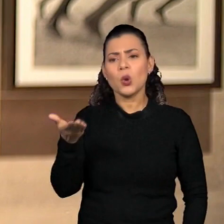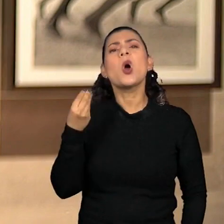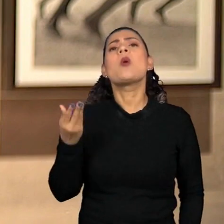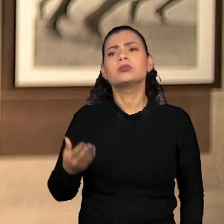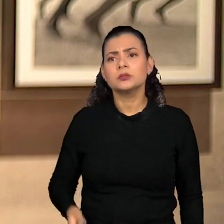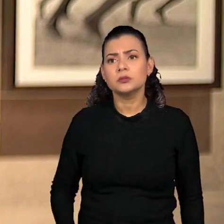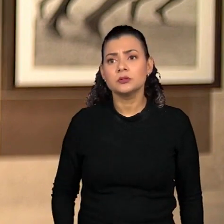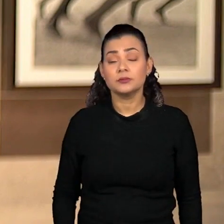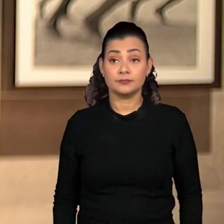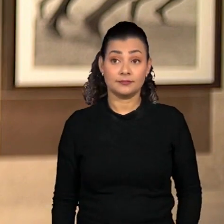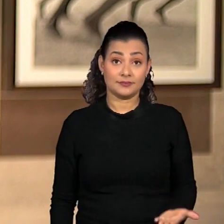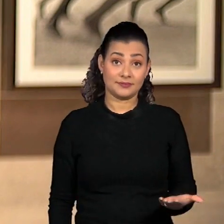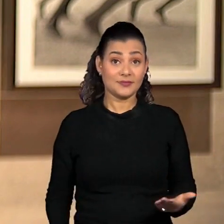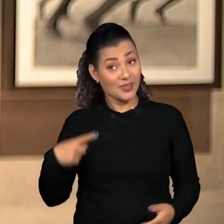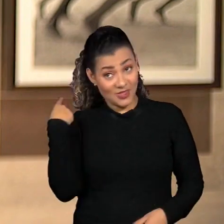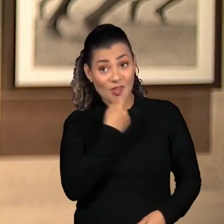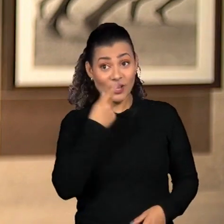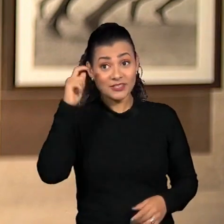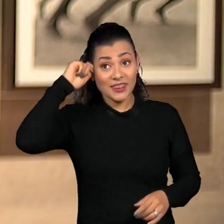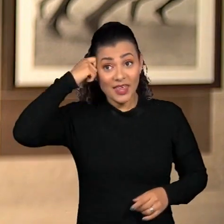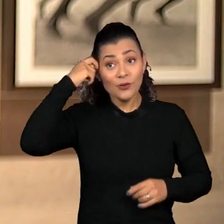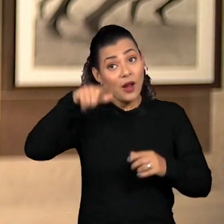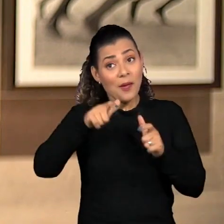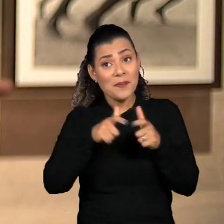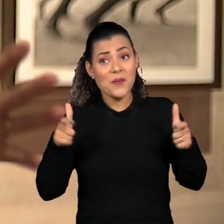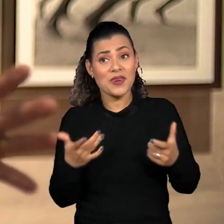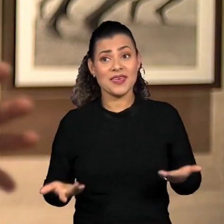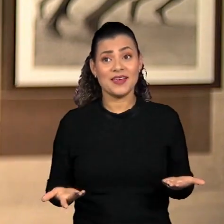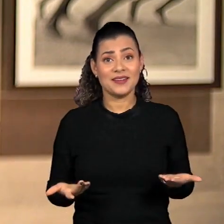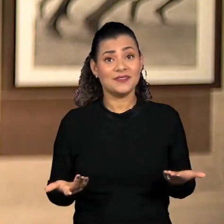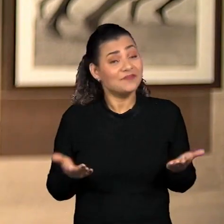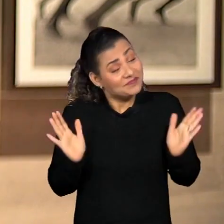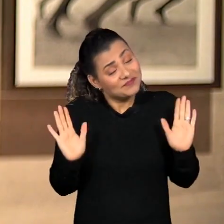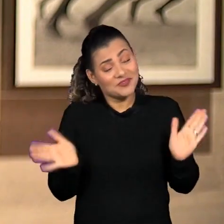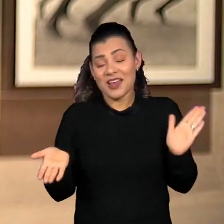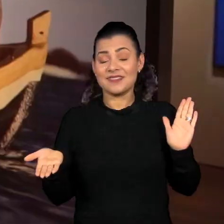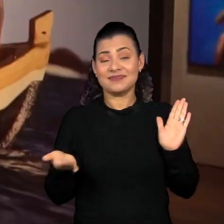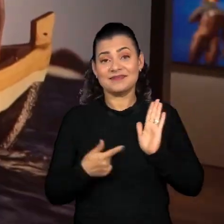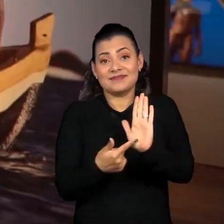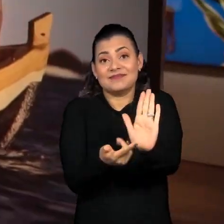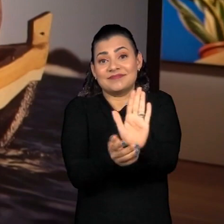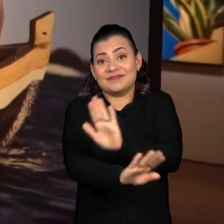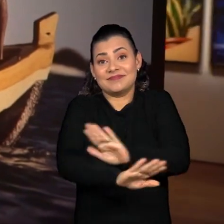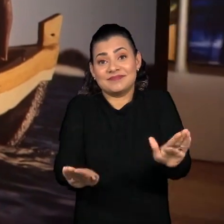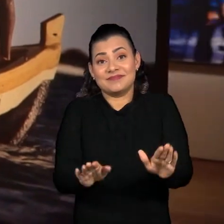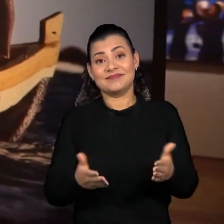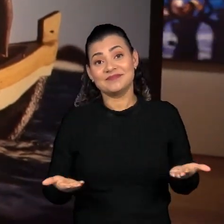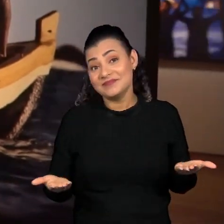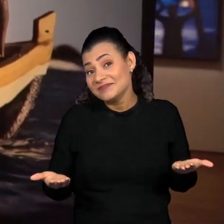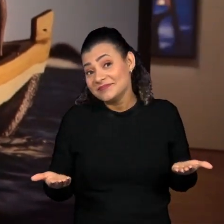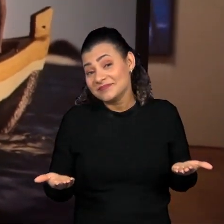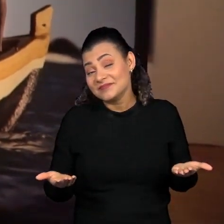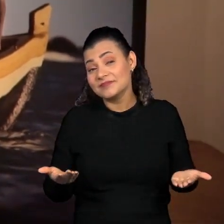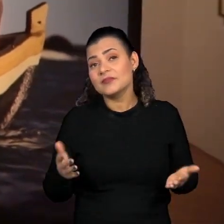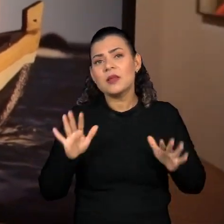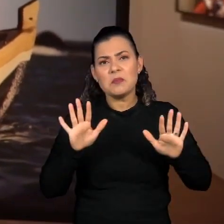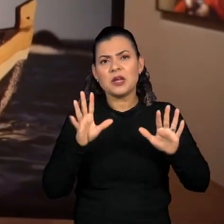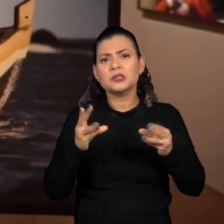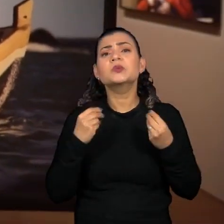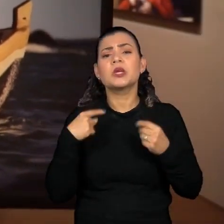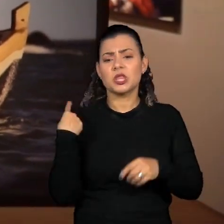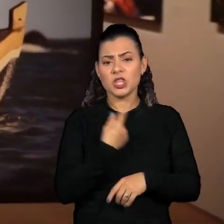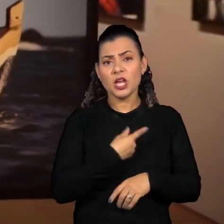Nós somos a maioria, né? Isso já lhe respondo, né? Mas somos